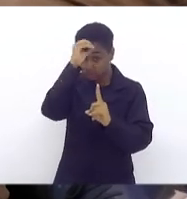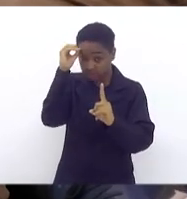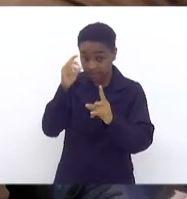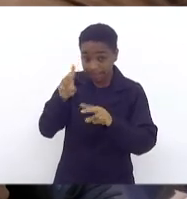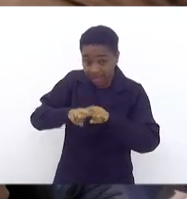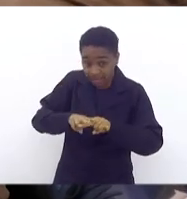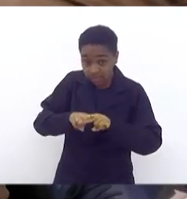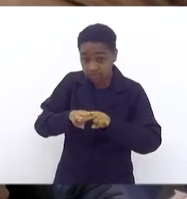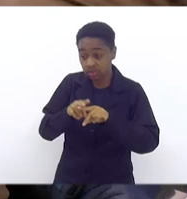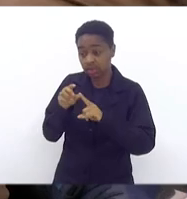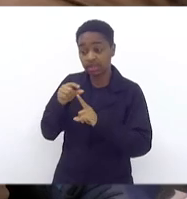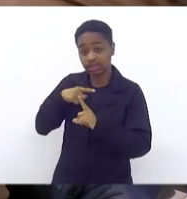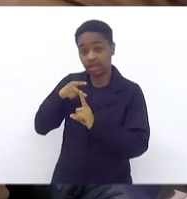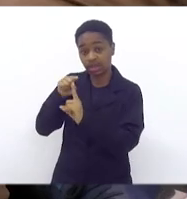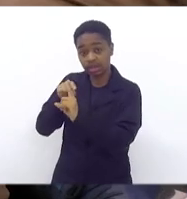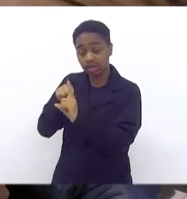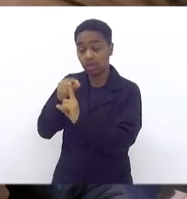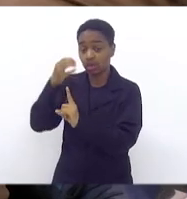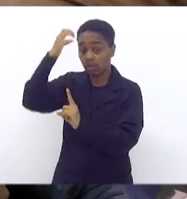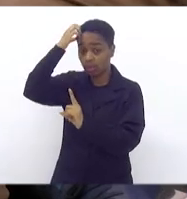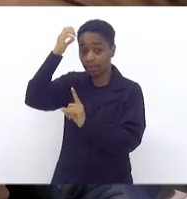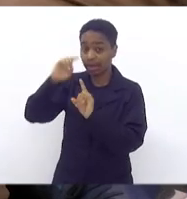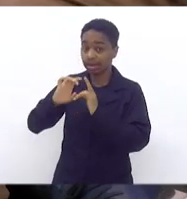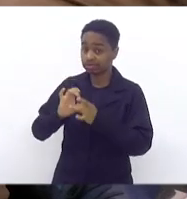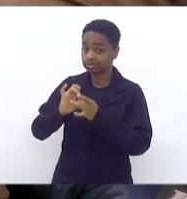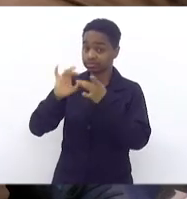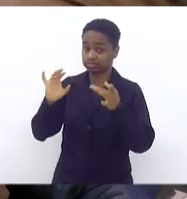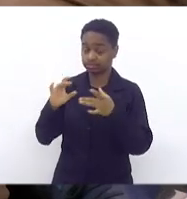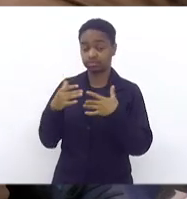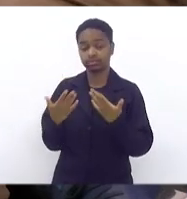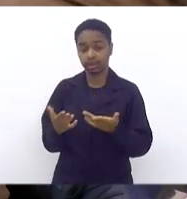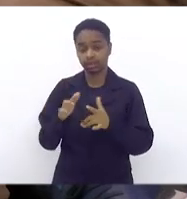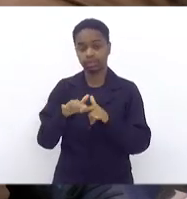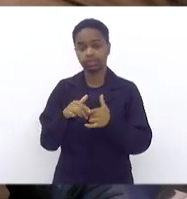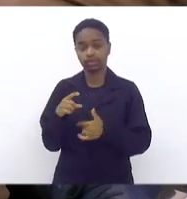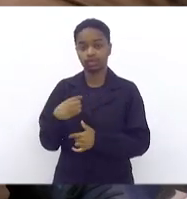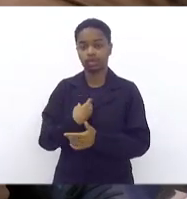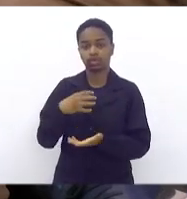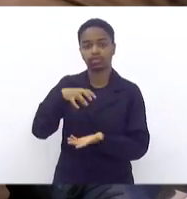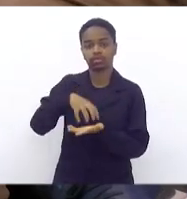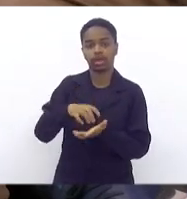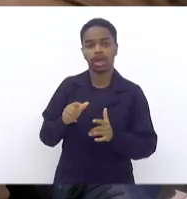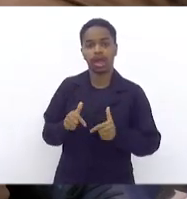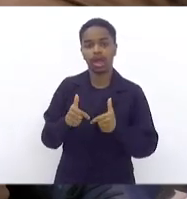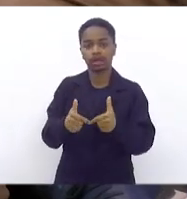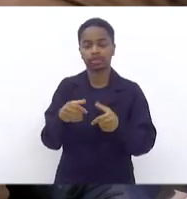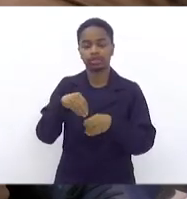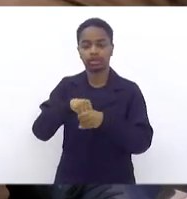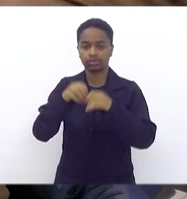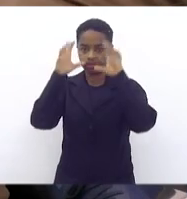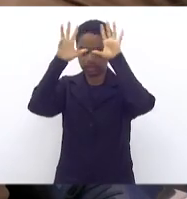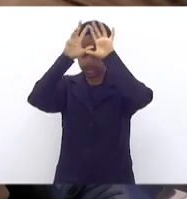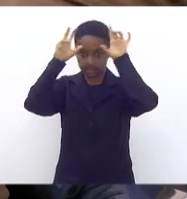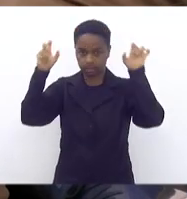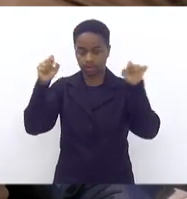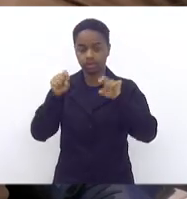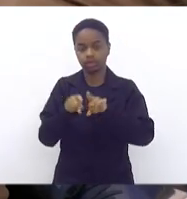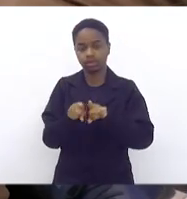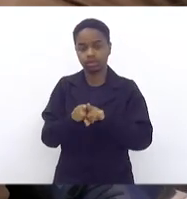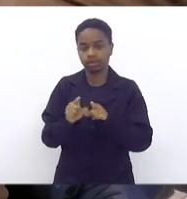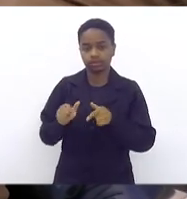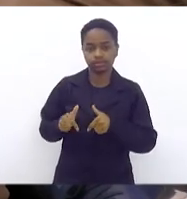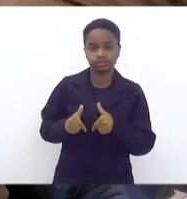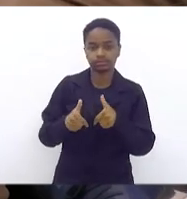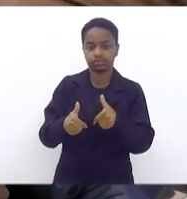está solto E para isso o iddd ele atua não só nos tribunais mas o iddd também